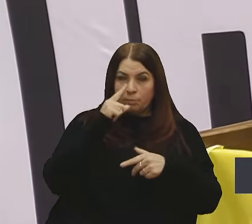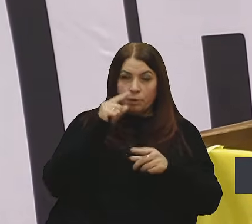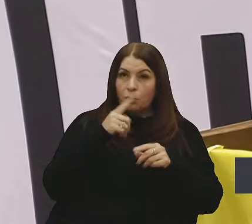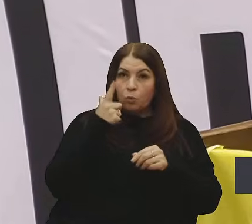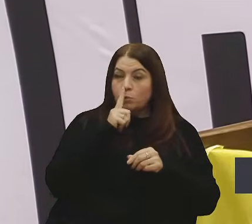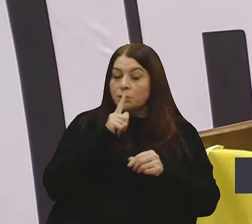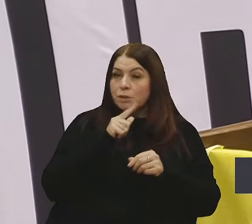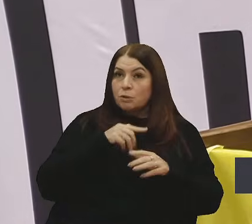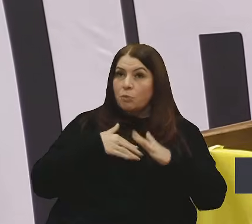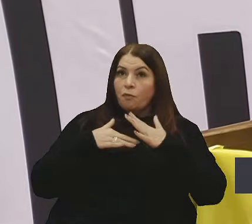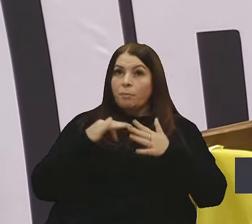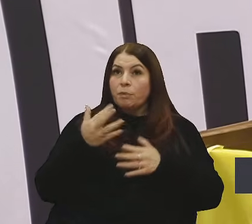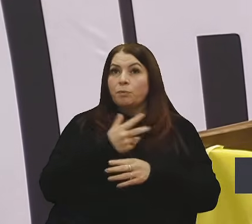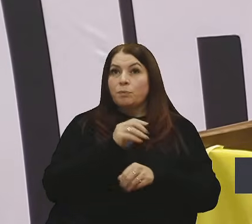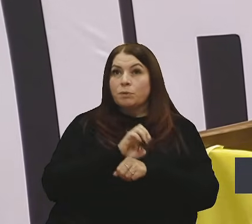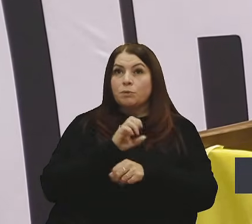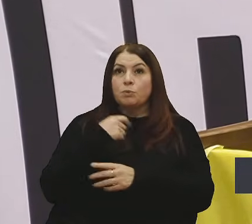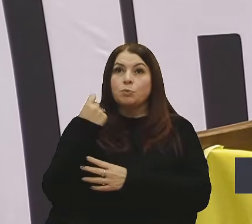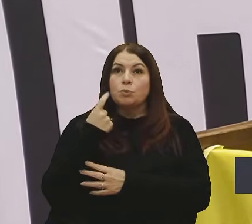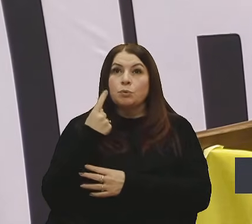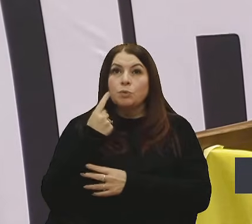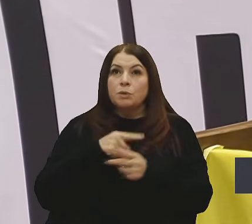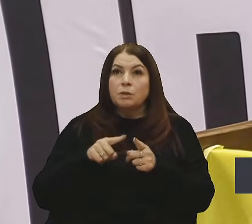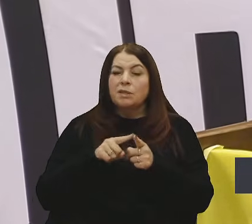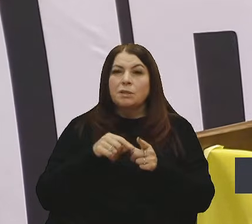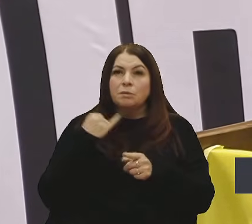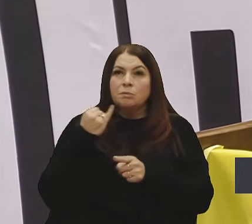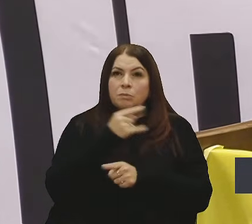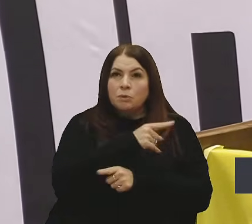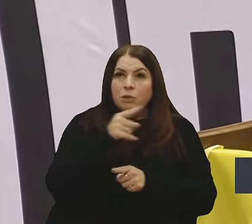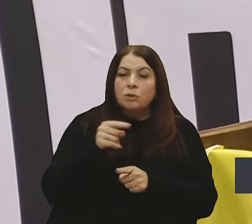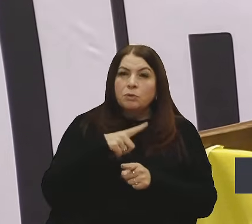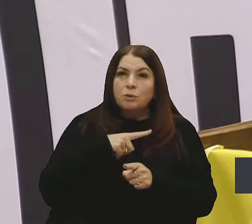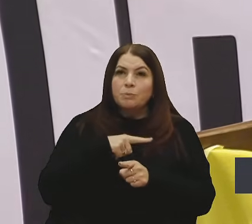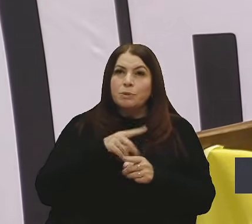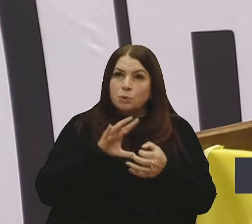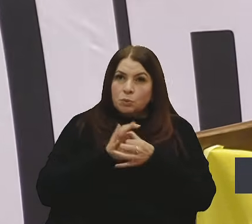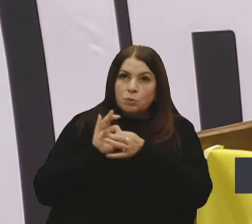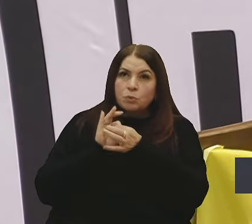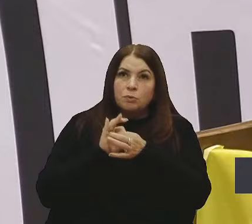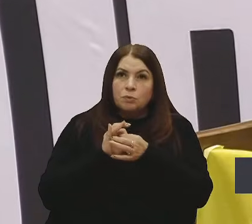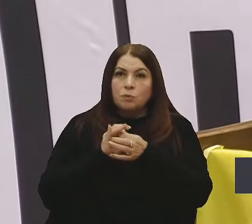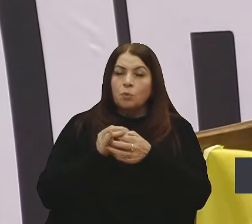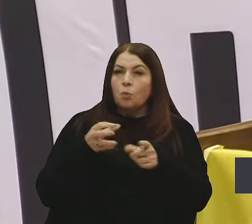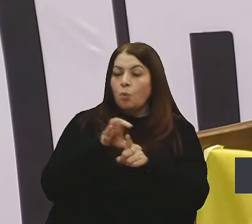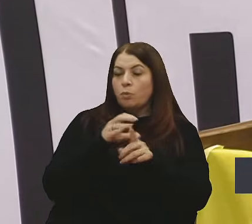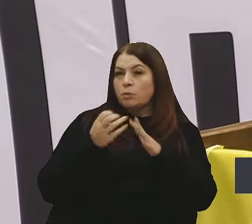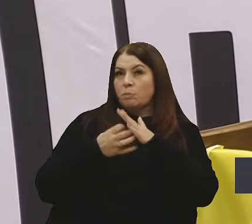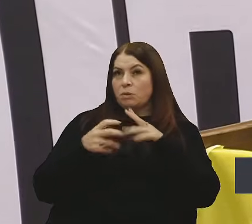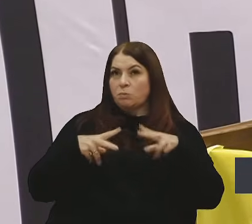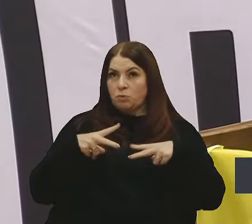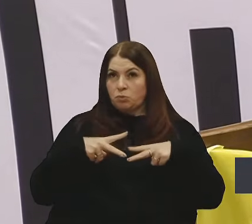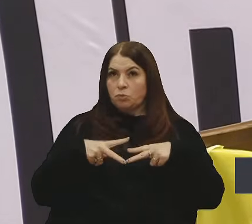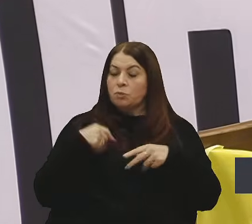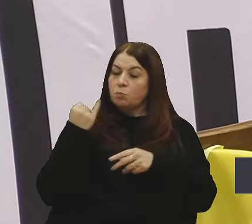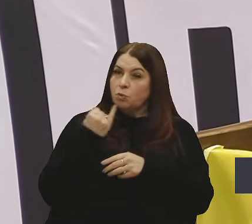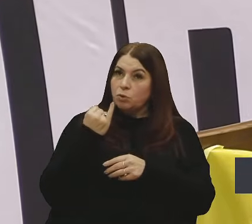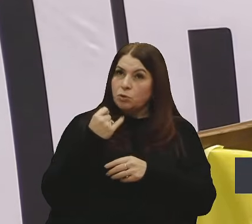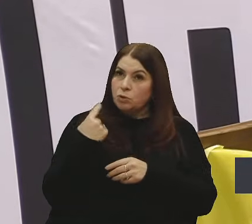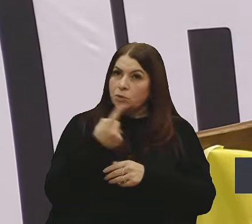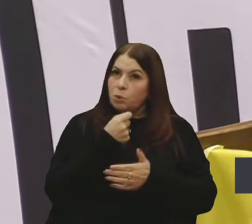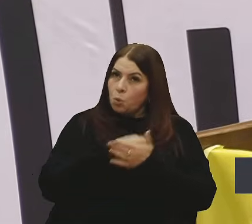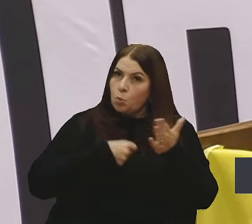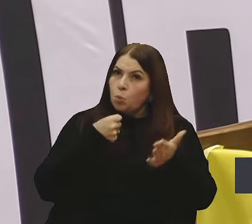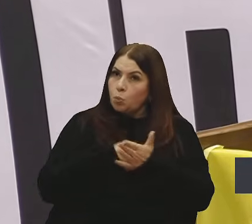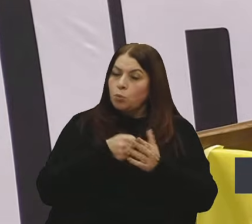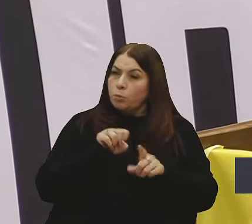consigo mover o Estado sozinha. Então é importante que todo mundo aqui se una contra essas privatizações. É importante que a gente lute por